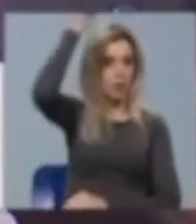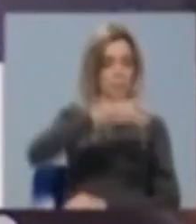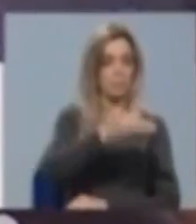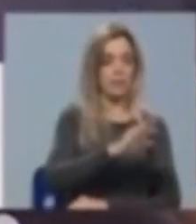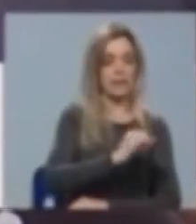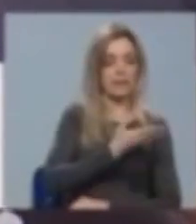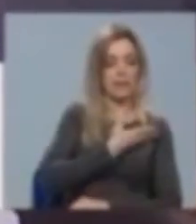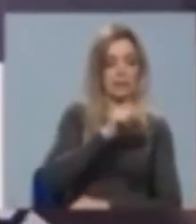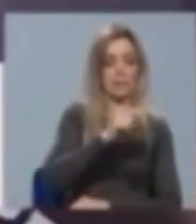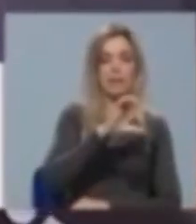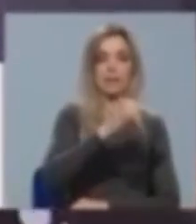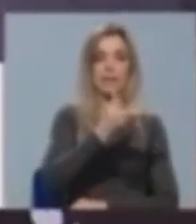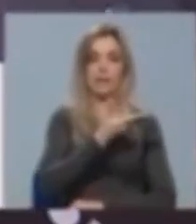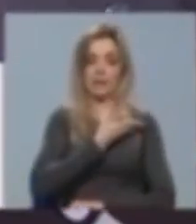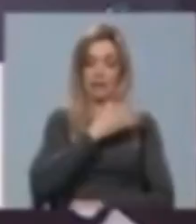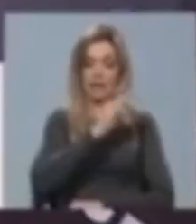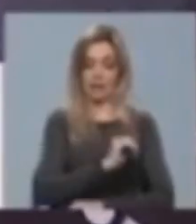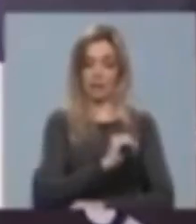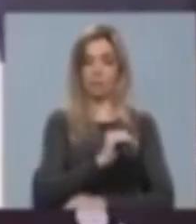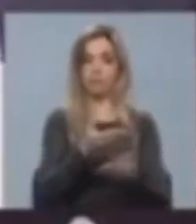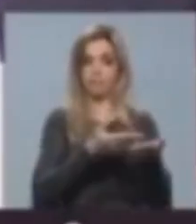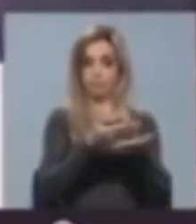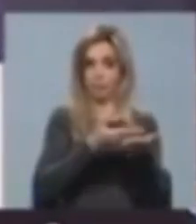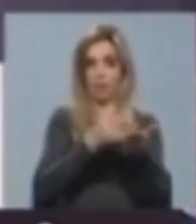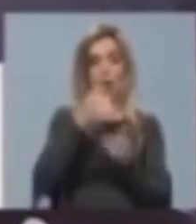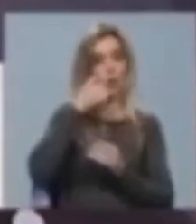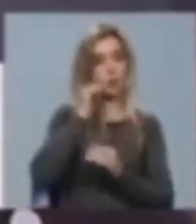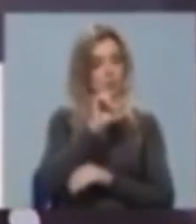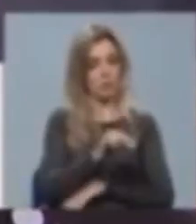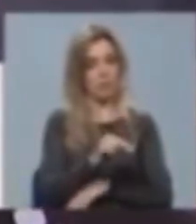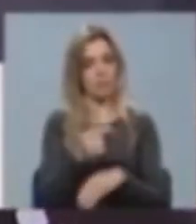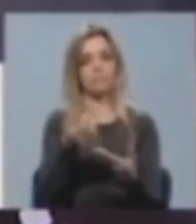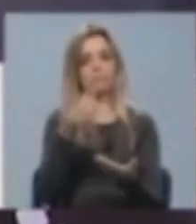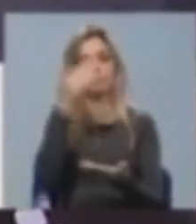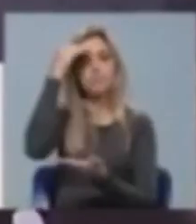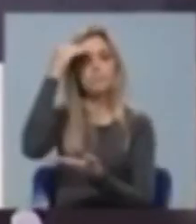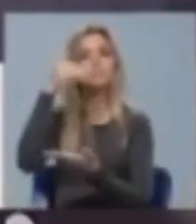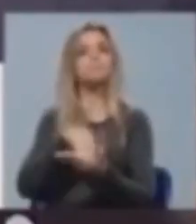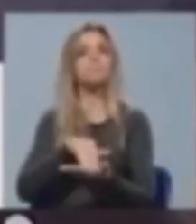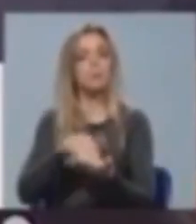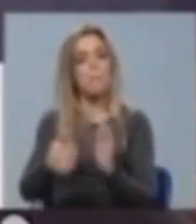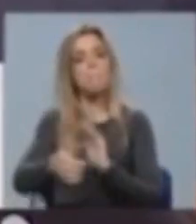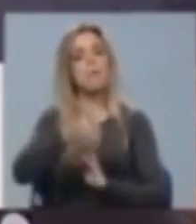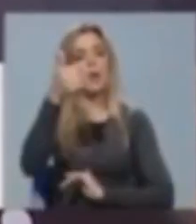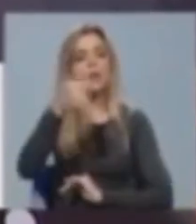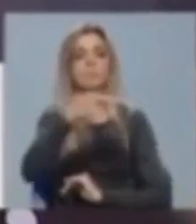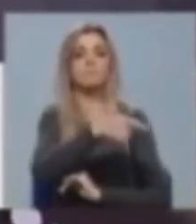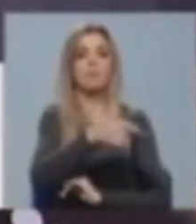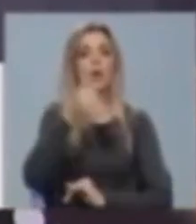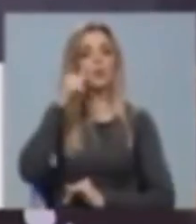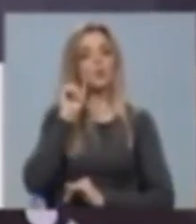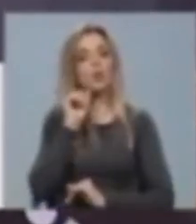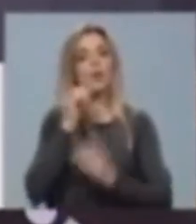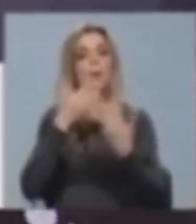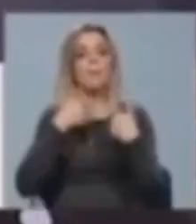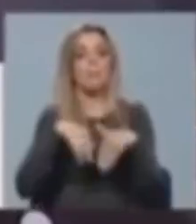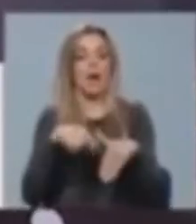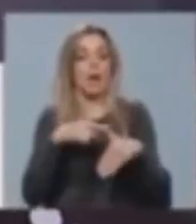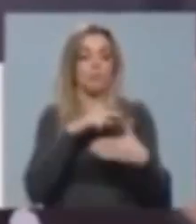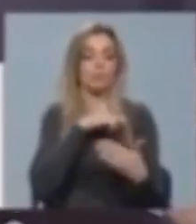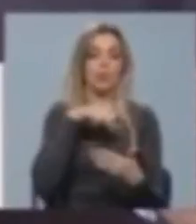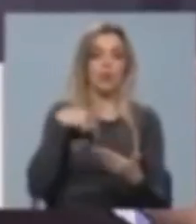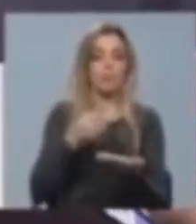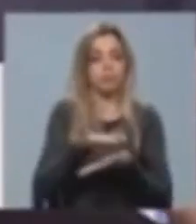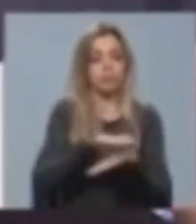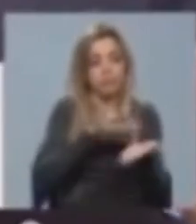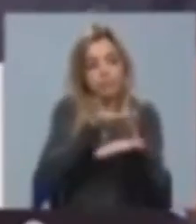PSD-CDS. É considerado uma solução melhor, mas até nós negociarmos essa solução, o